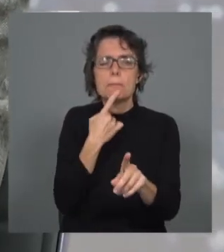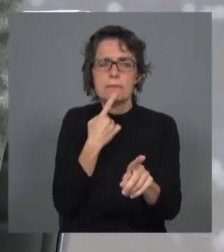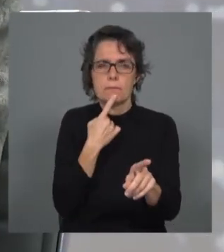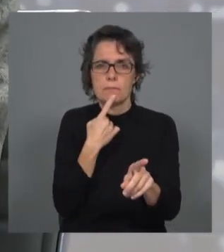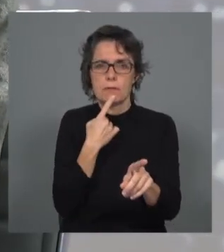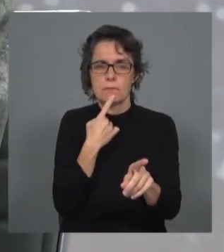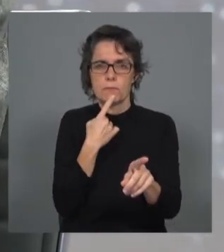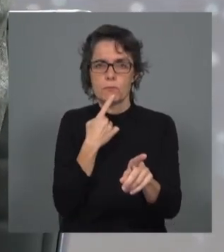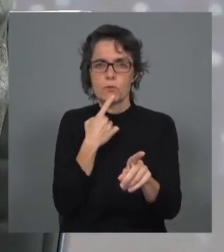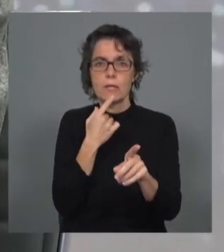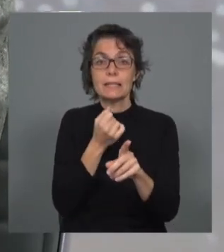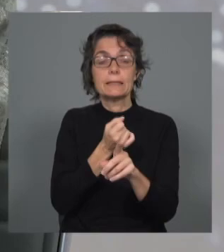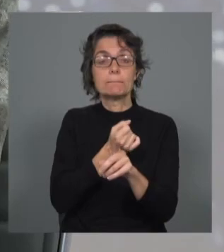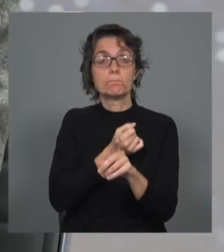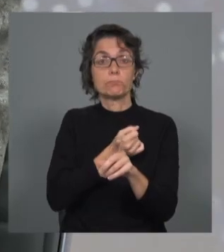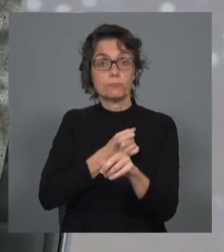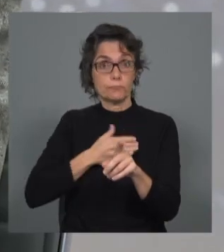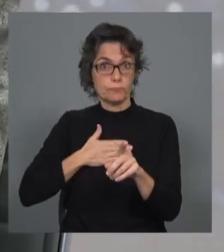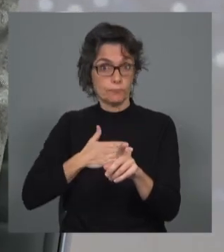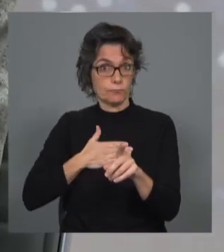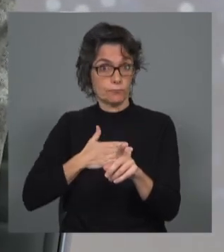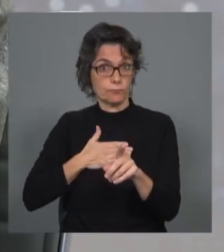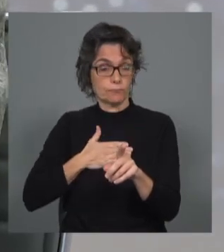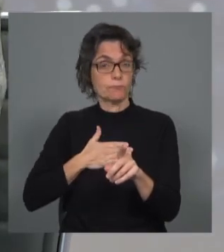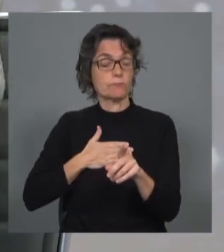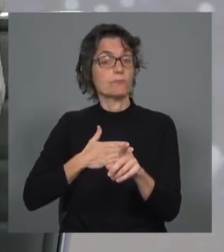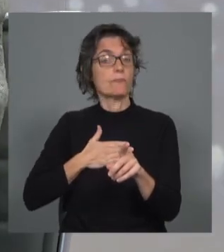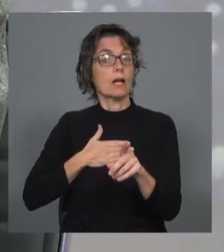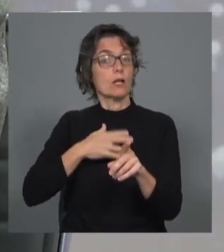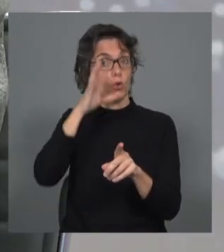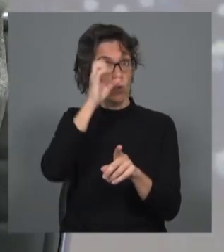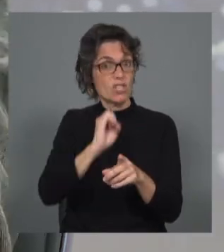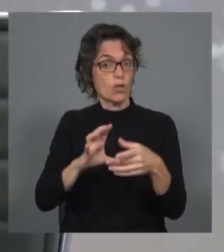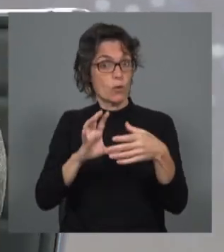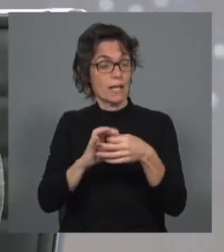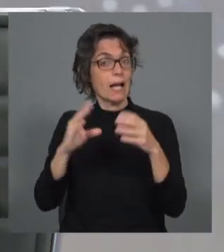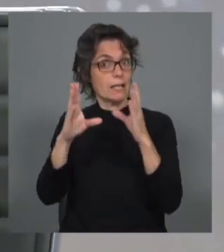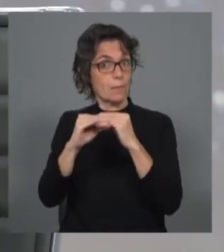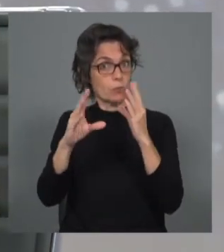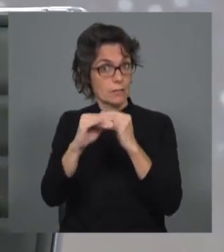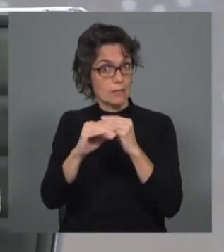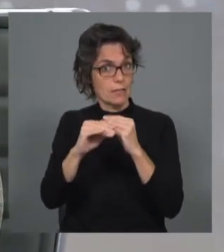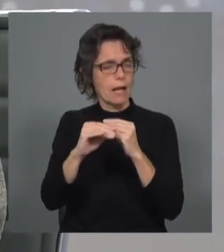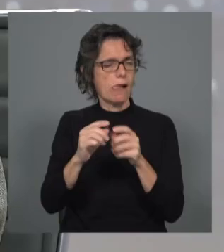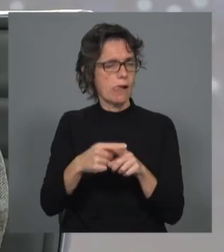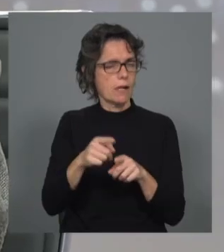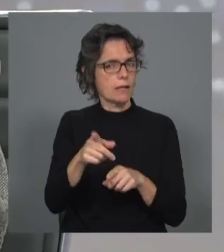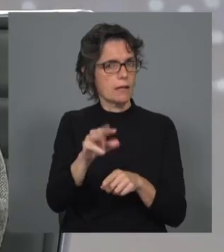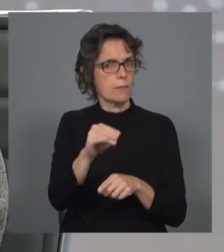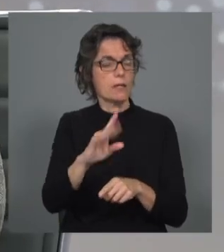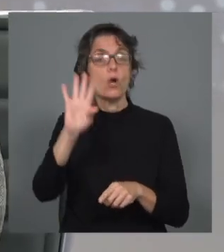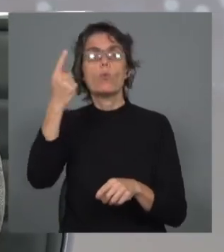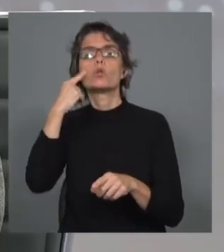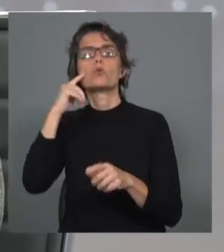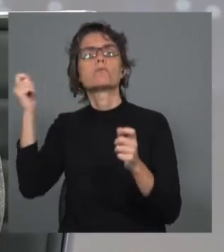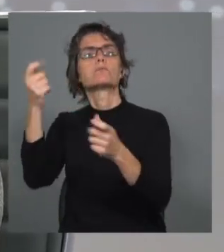com as entidades do Estado que compram publicidade. E nós hoje, vê-se uma campanha e estamos imediatamente a telefonar e a perguntar o que é essa campanha.